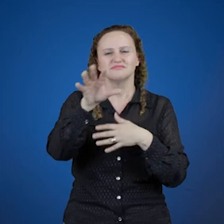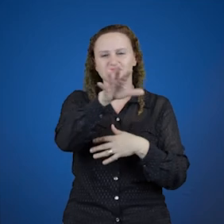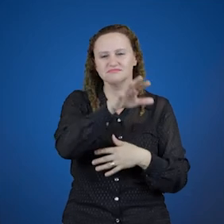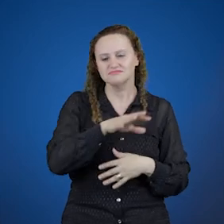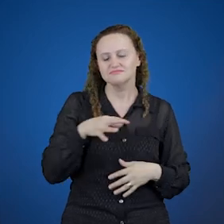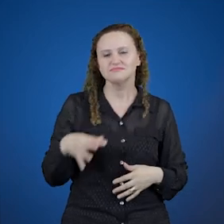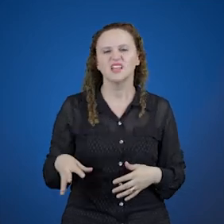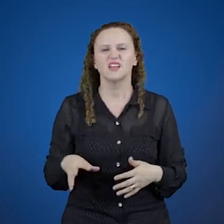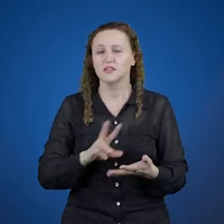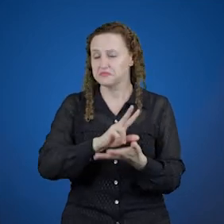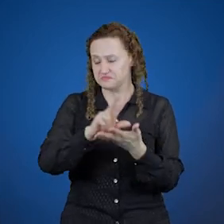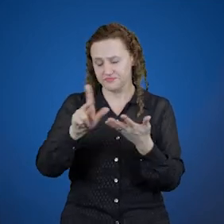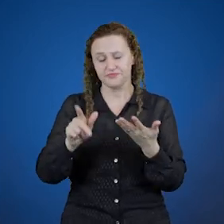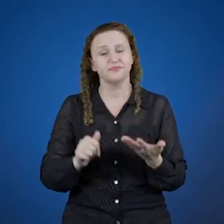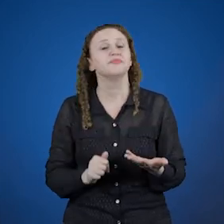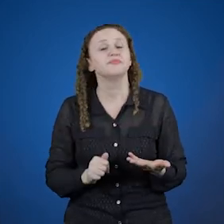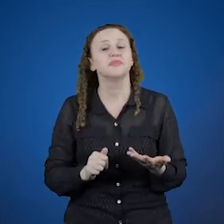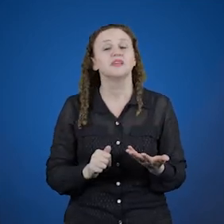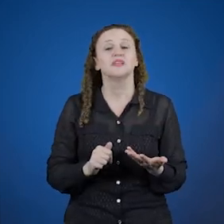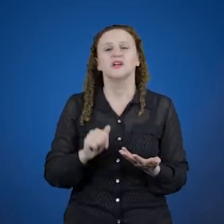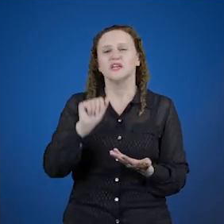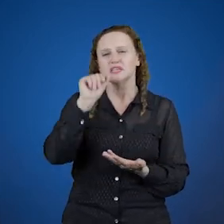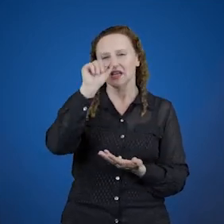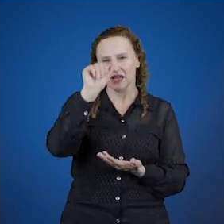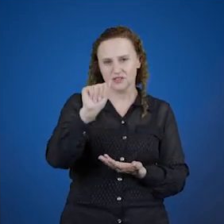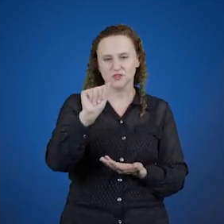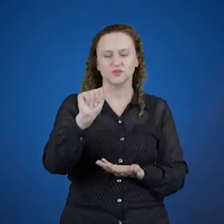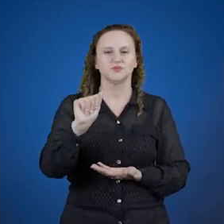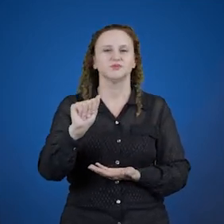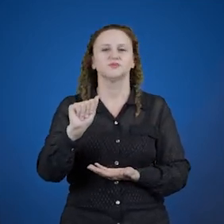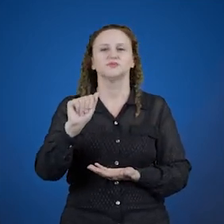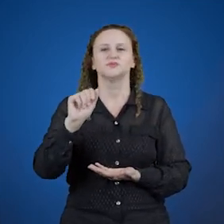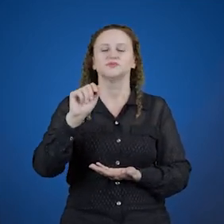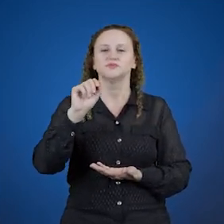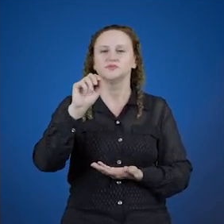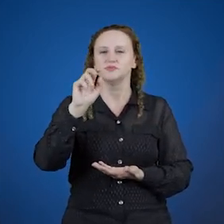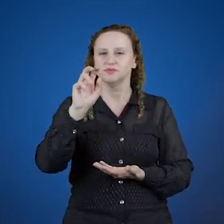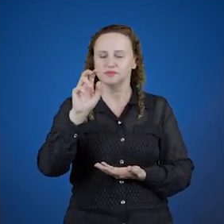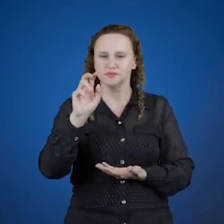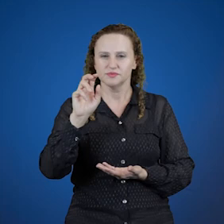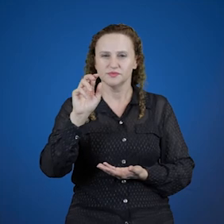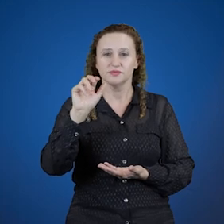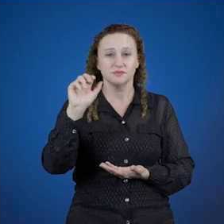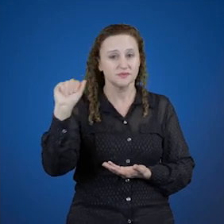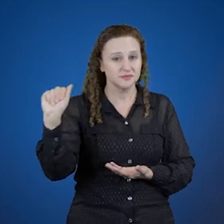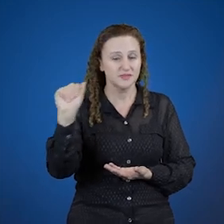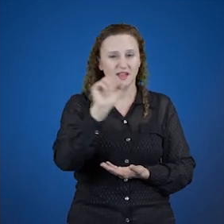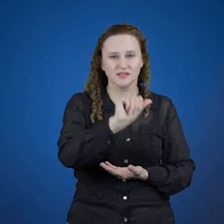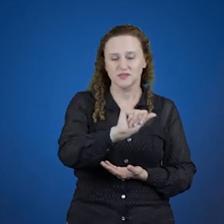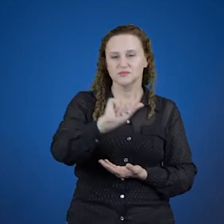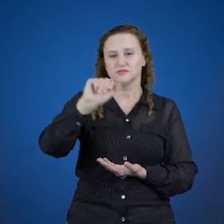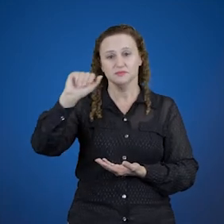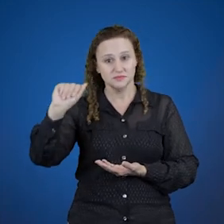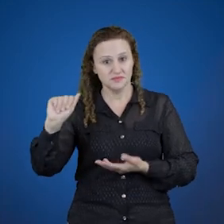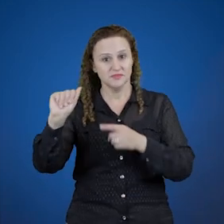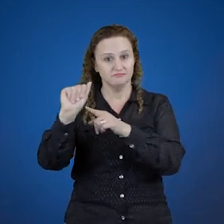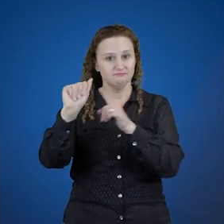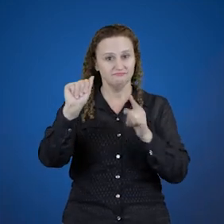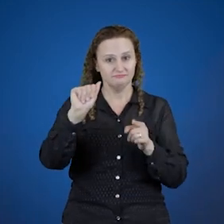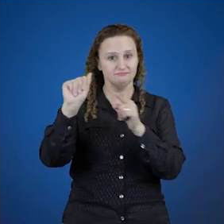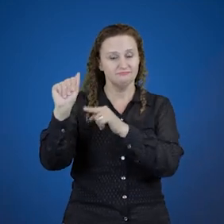por aí vai veja somente um adjunto adverbial de lugar eu tenho lugar onde e